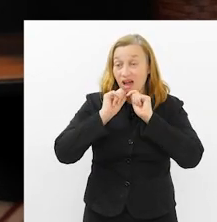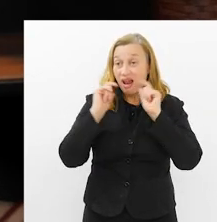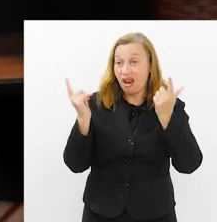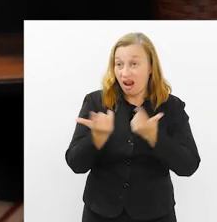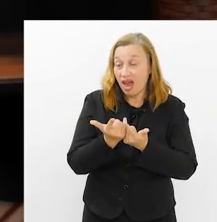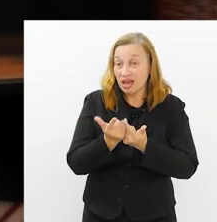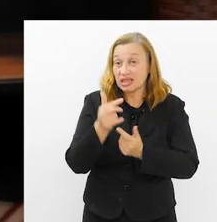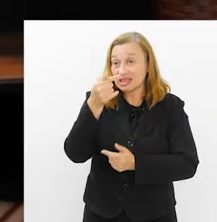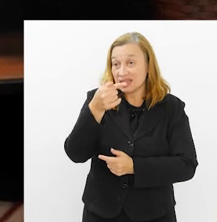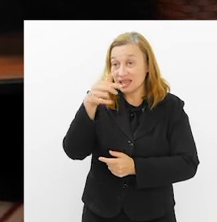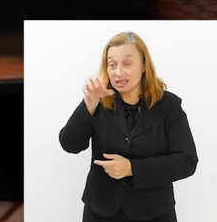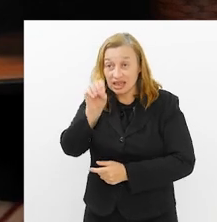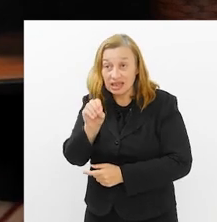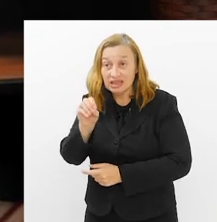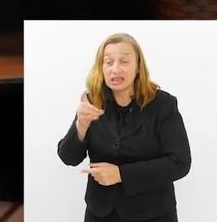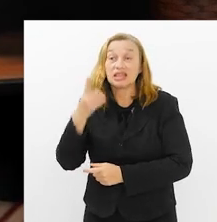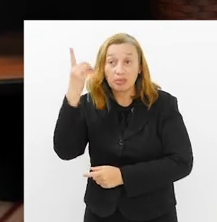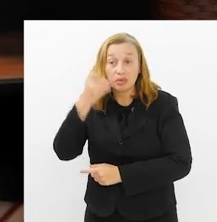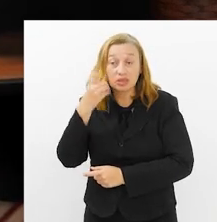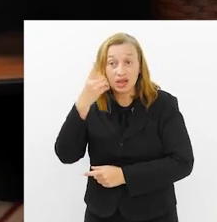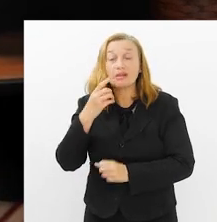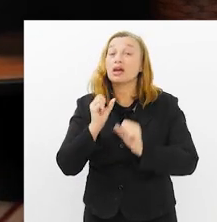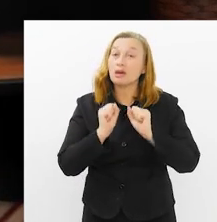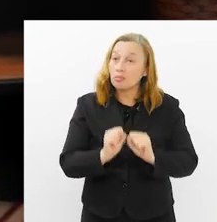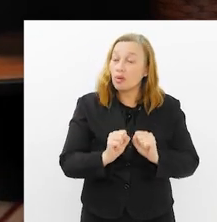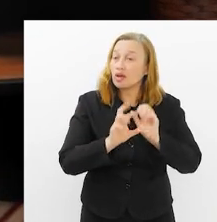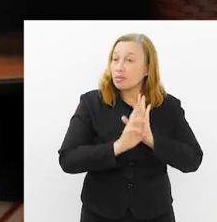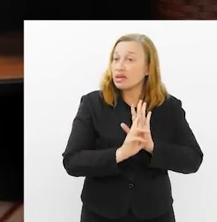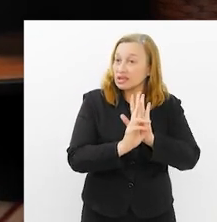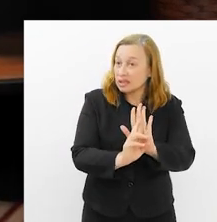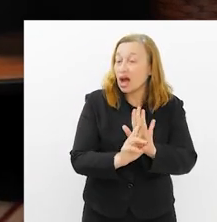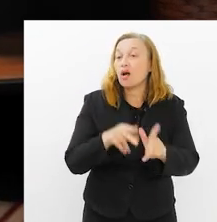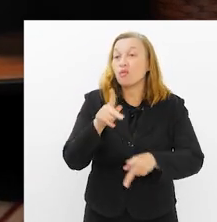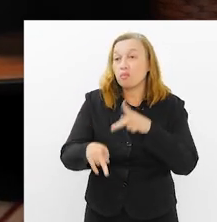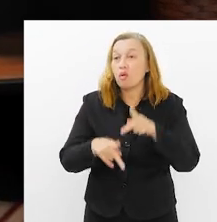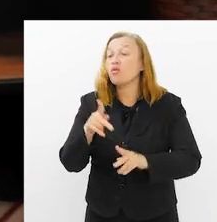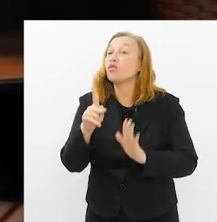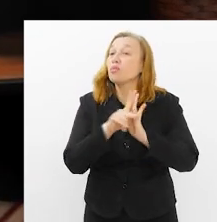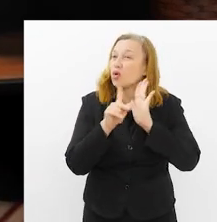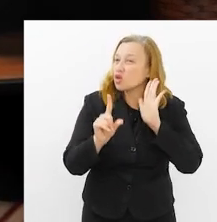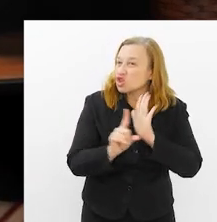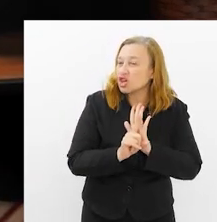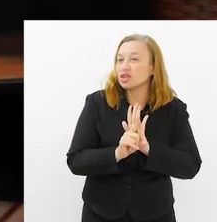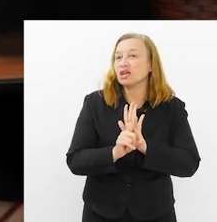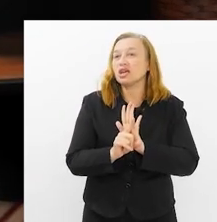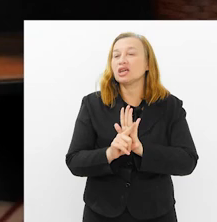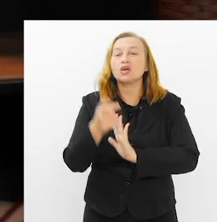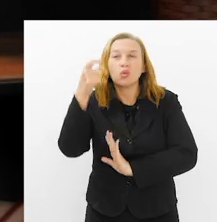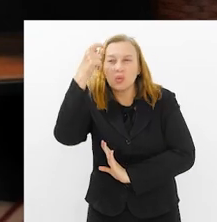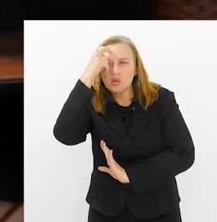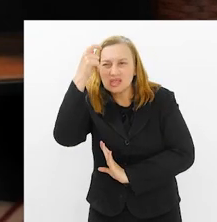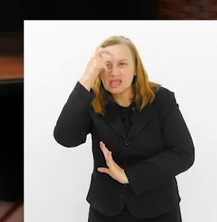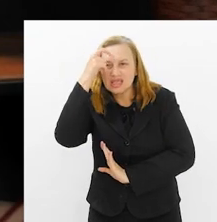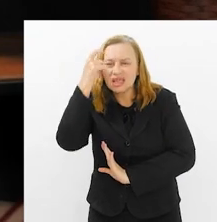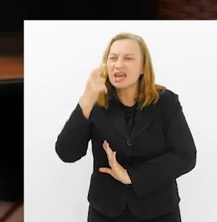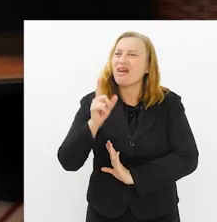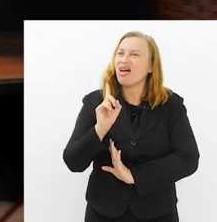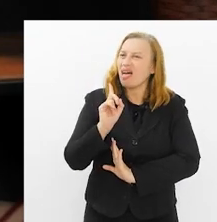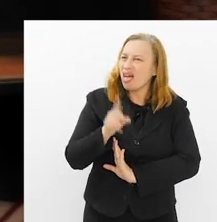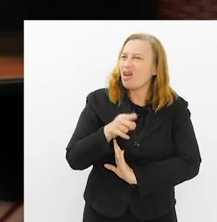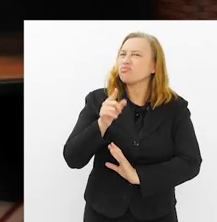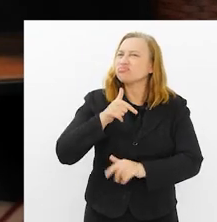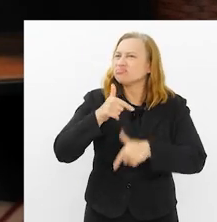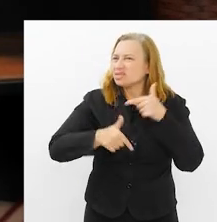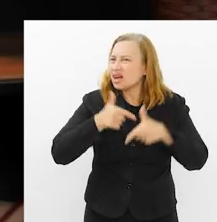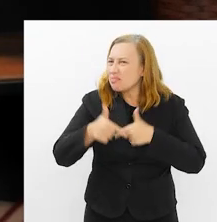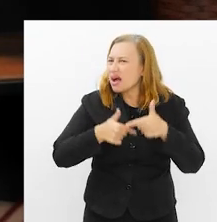70 parlamentares que podem e devem representar o povo através de projetos, de conscientizações.